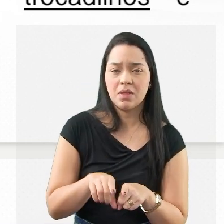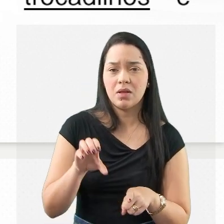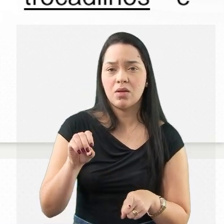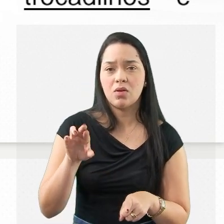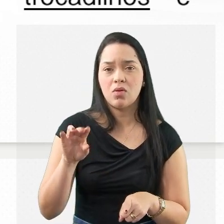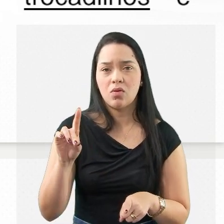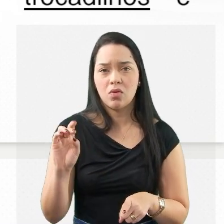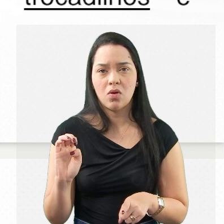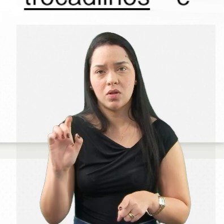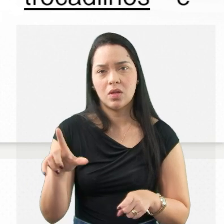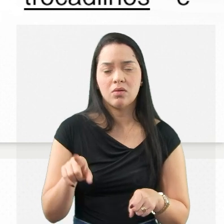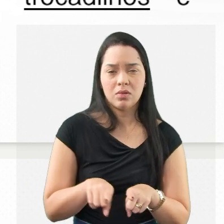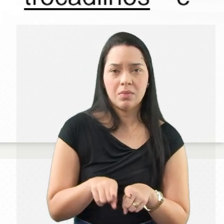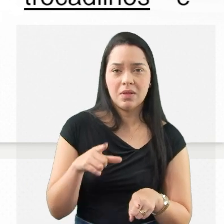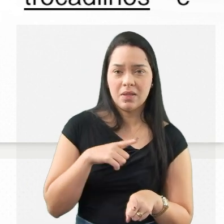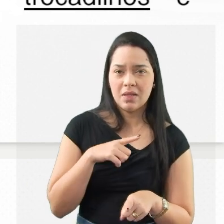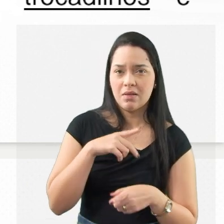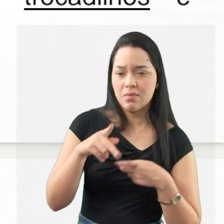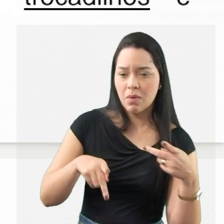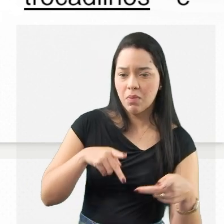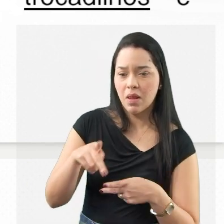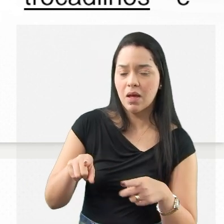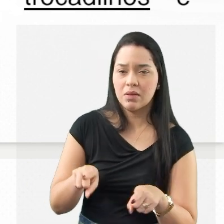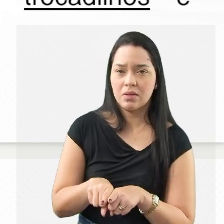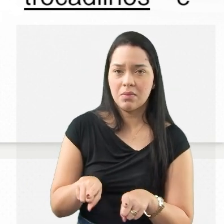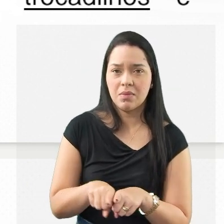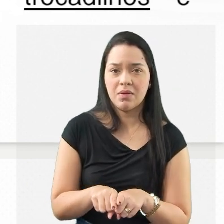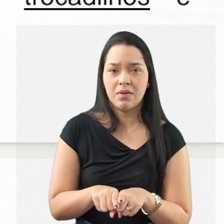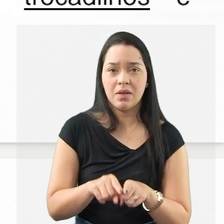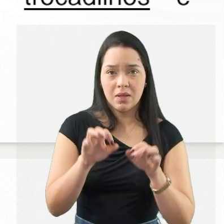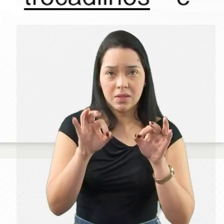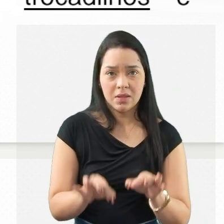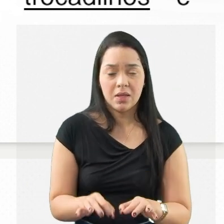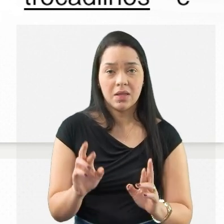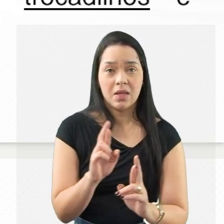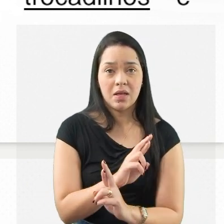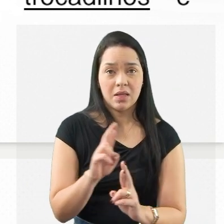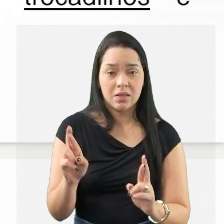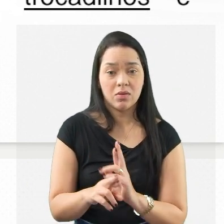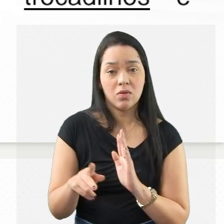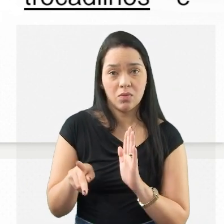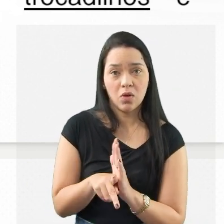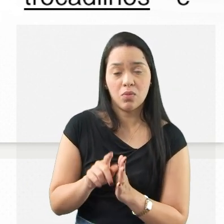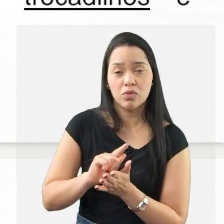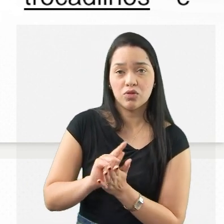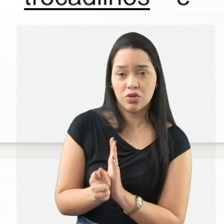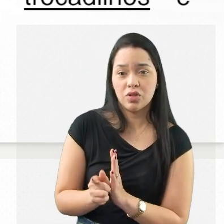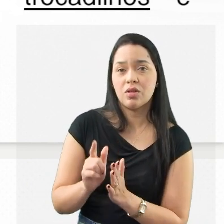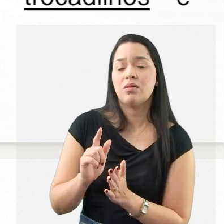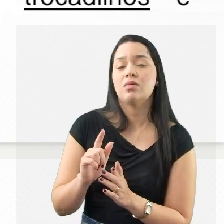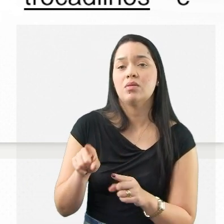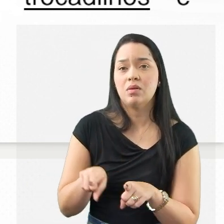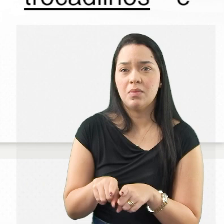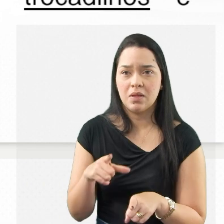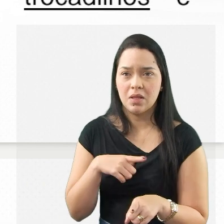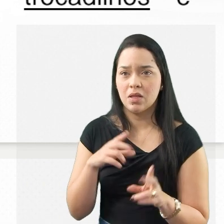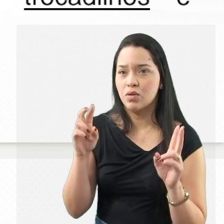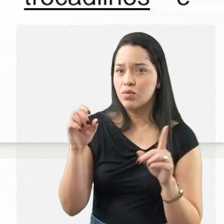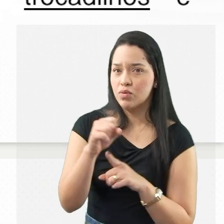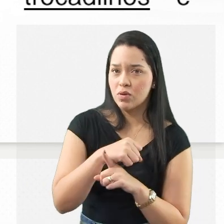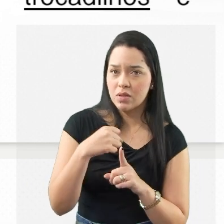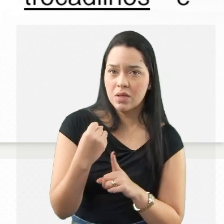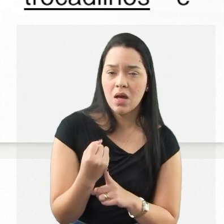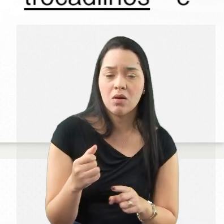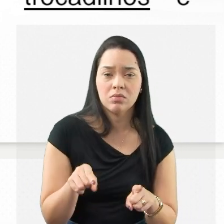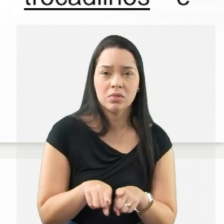ele tem essa linguagem popular, isso para ficar coerente diretamente com o próprio gênero literário, né? Ele trata de tema social, ele